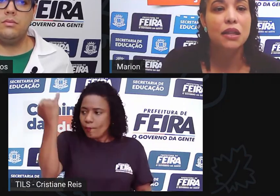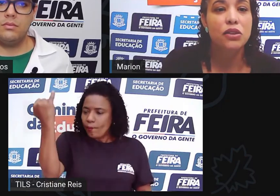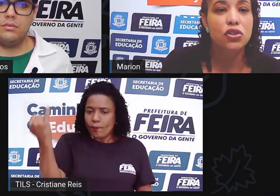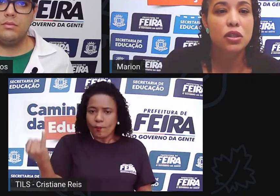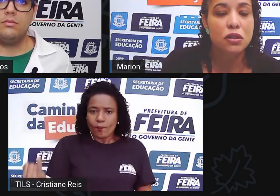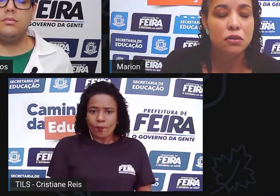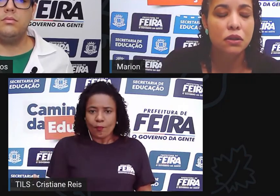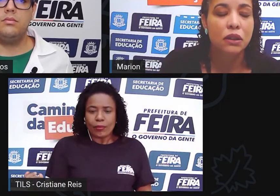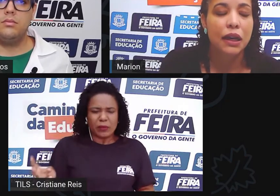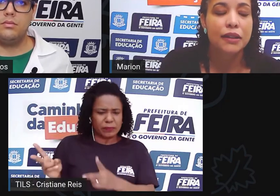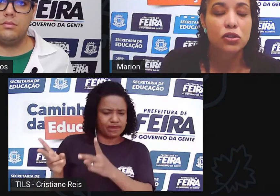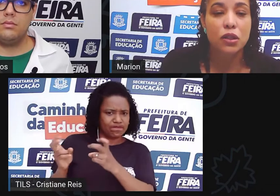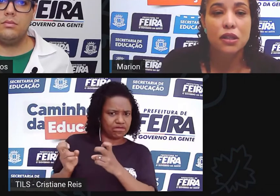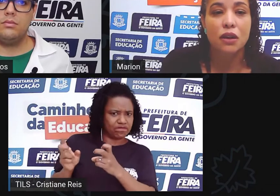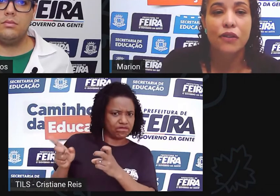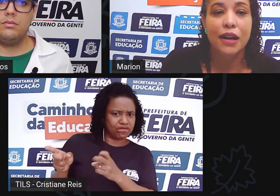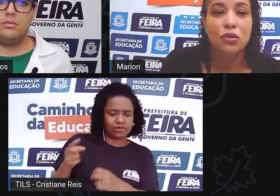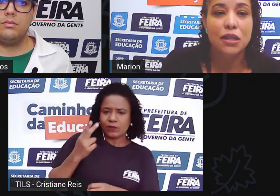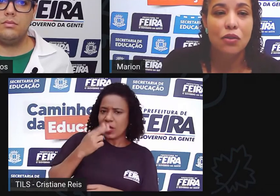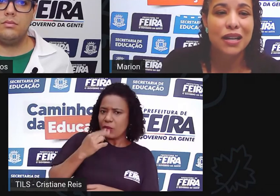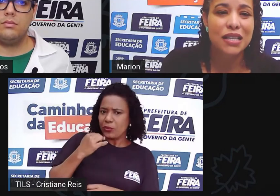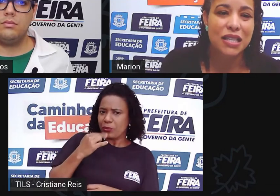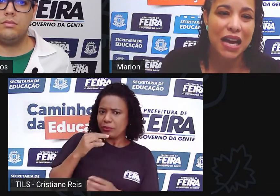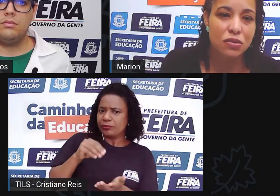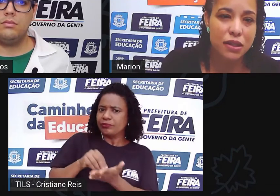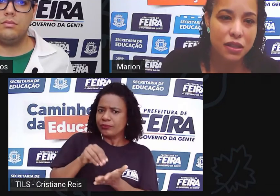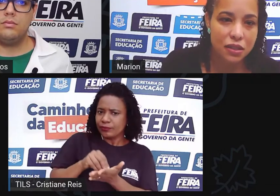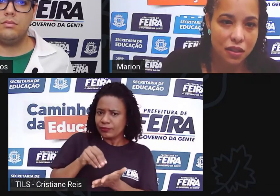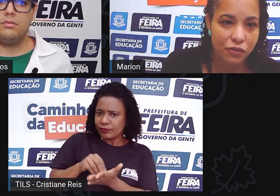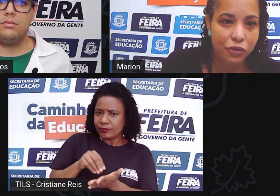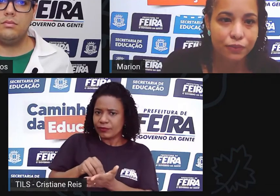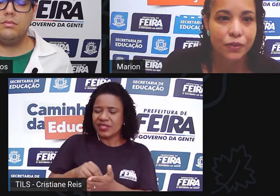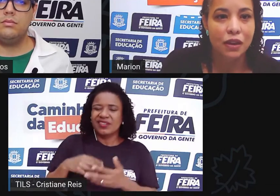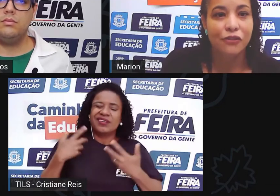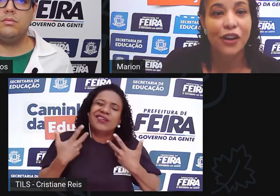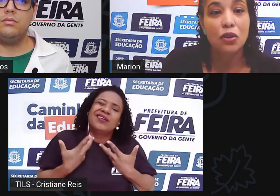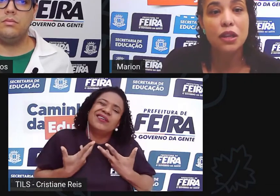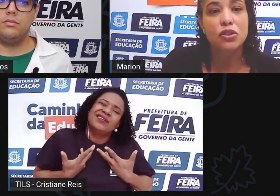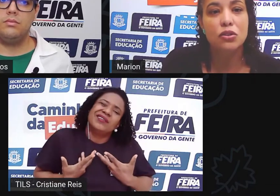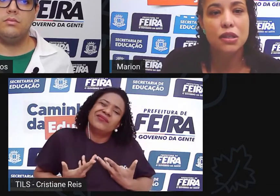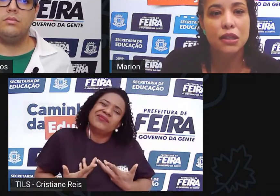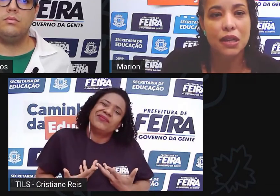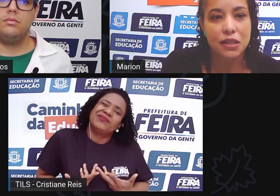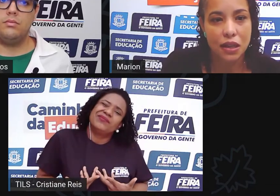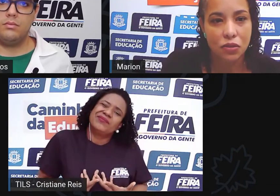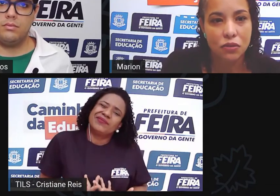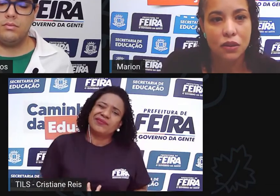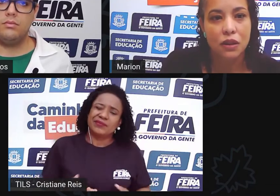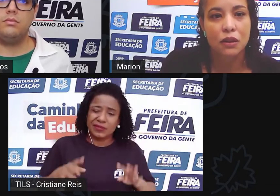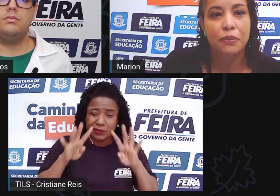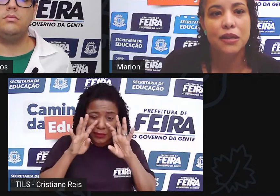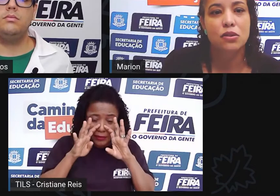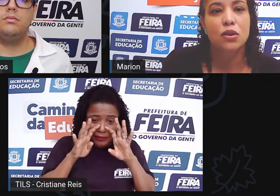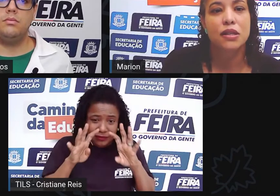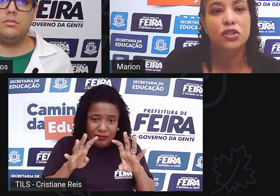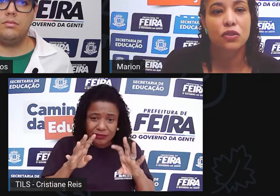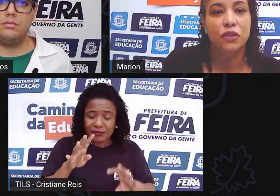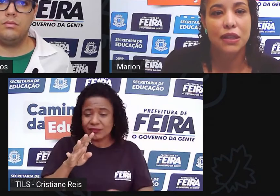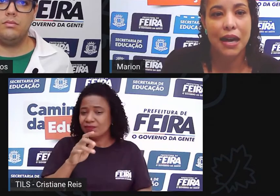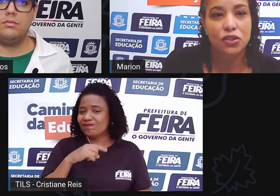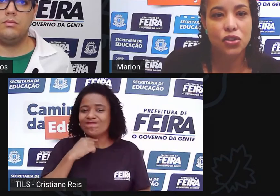Mas, além disso, a desnutrição vai causar um cansaço excessivo, falta de concentração das